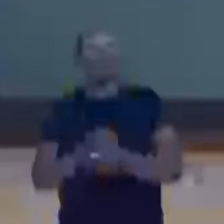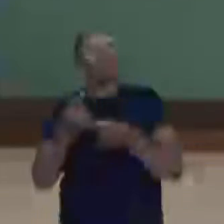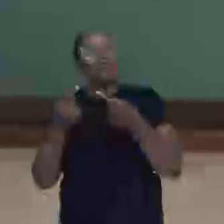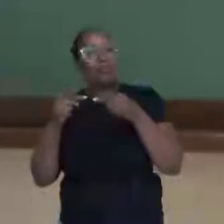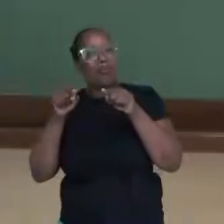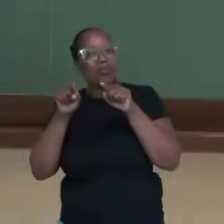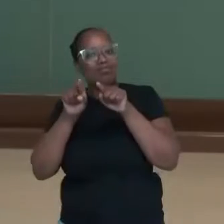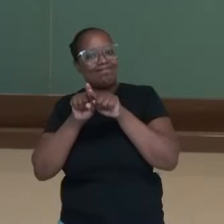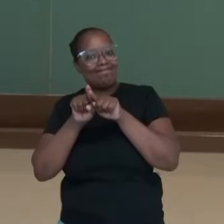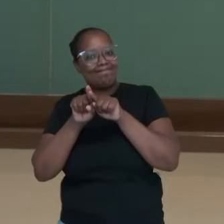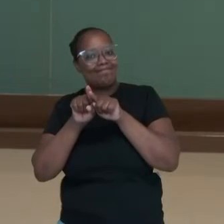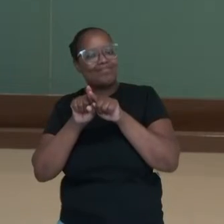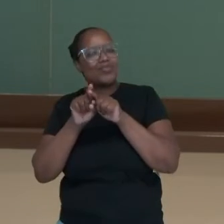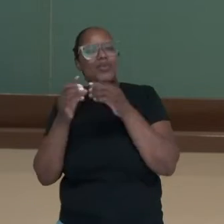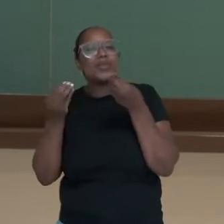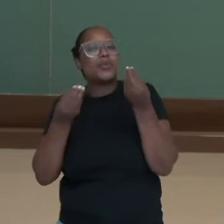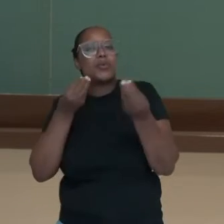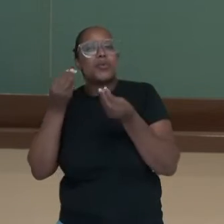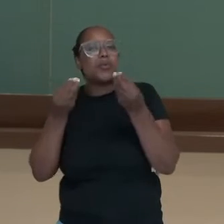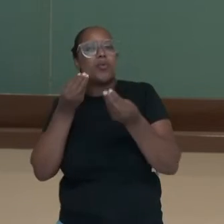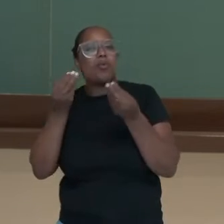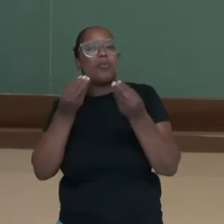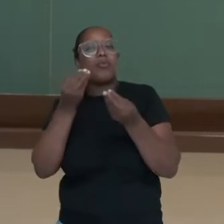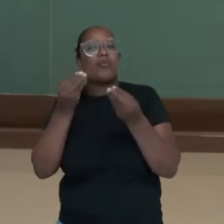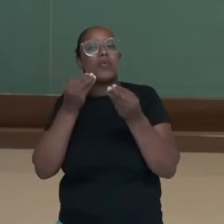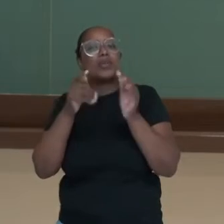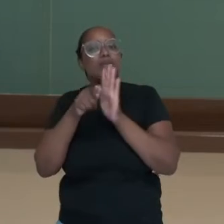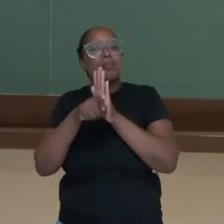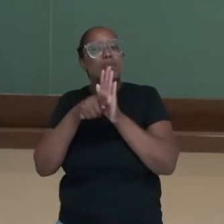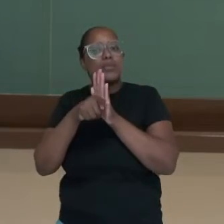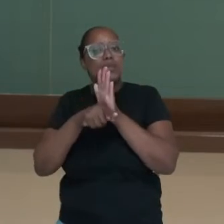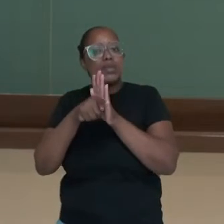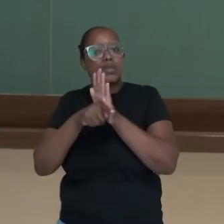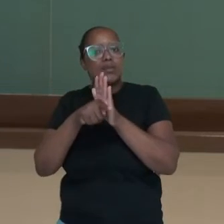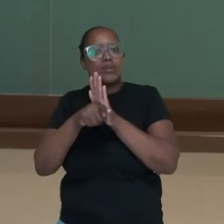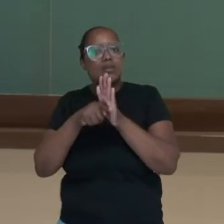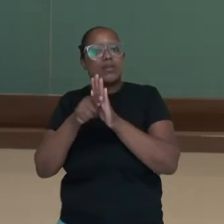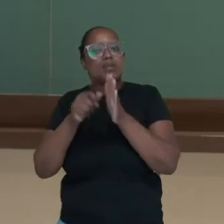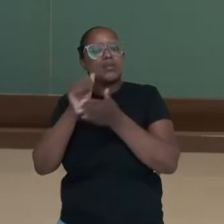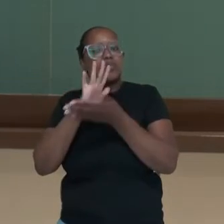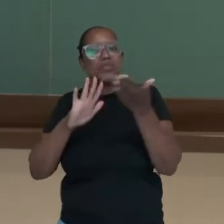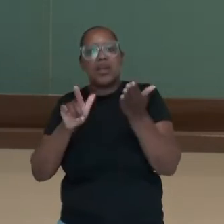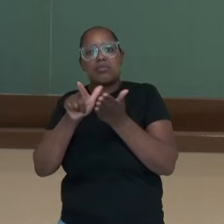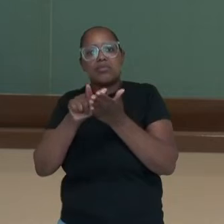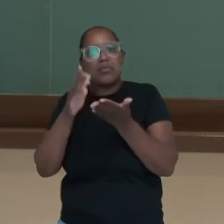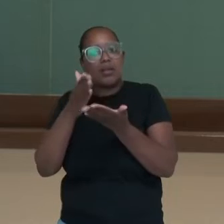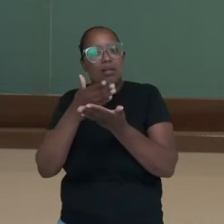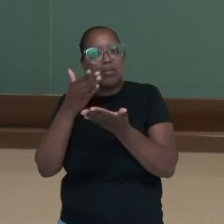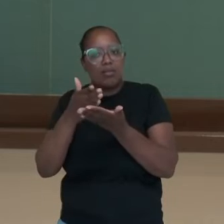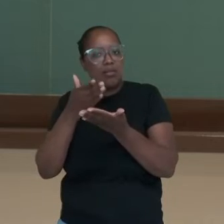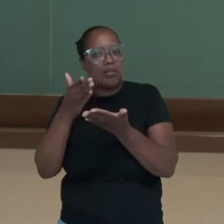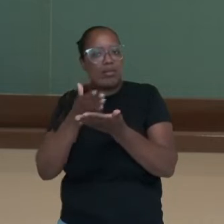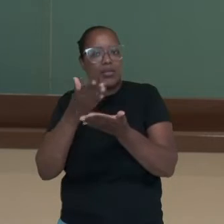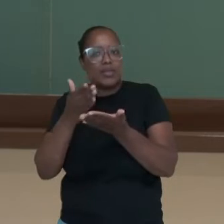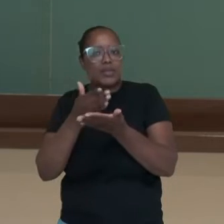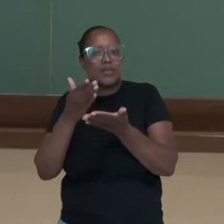Voltamos, pessoal. E aí, como foi realizar essa pesquisa, né? Aí no seu caderno, né?